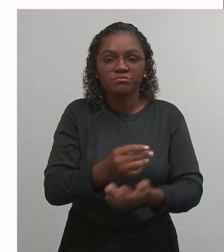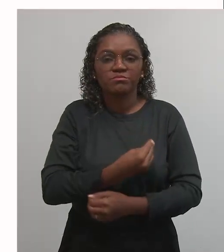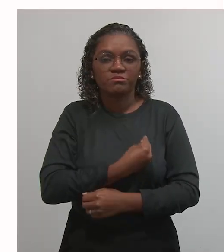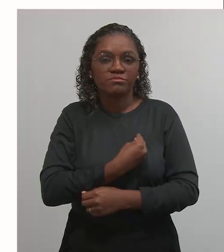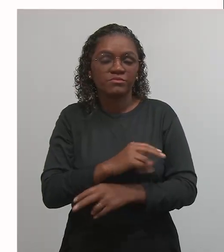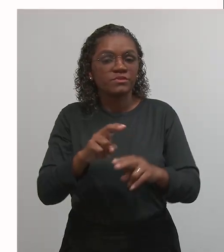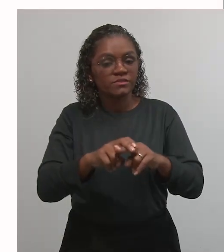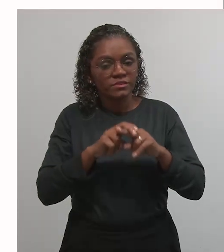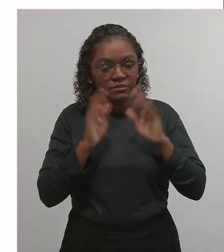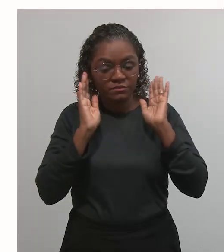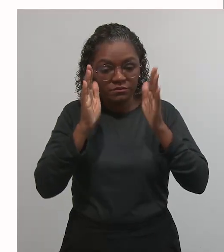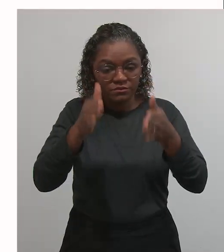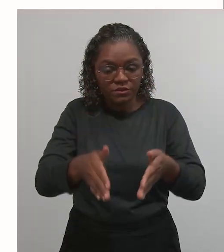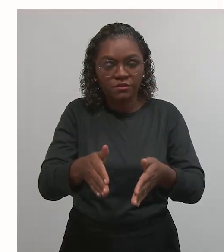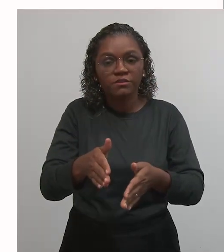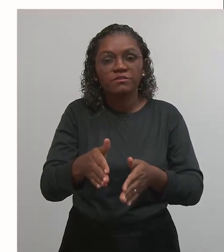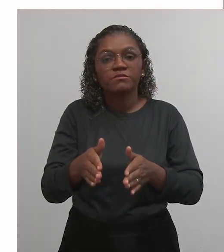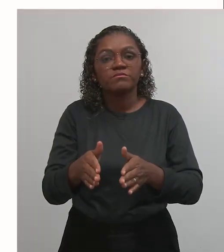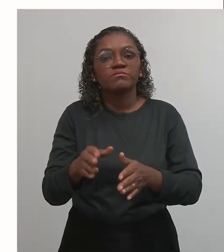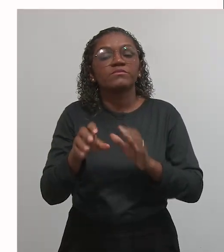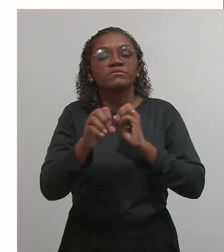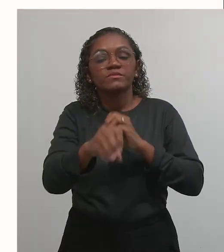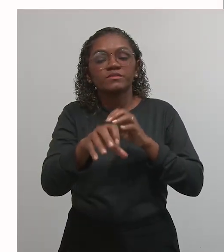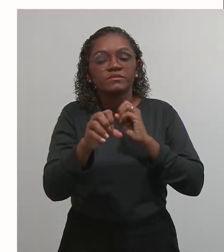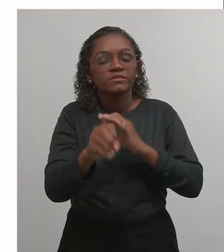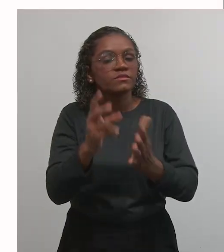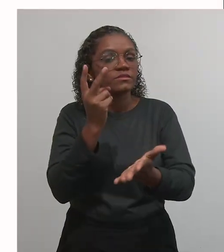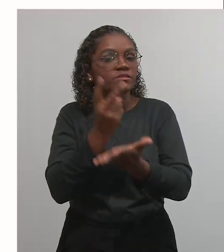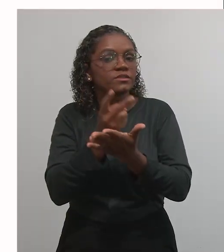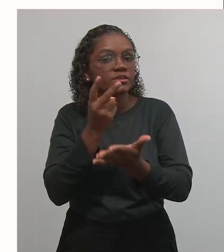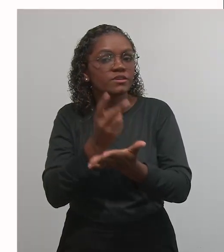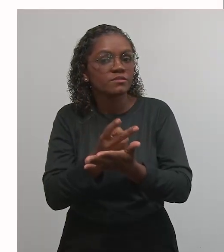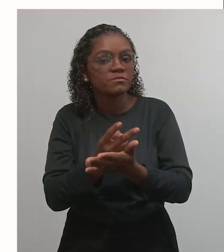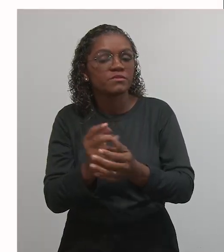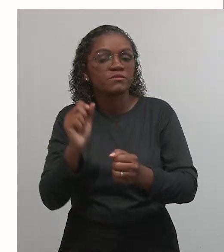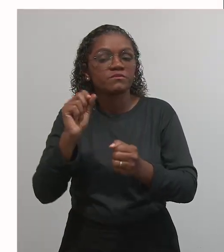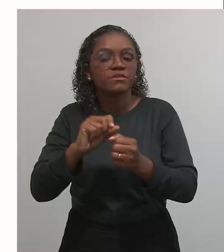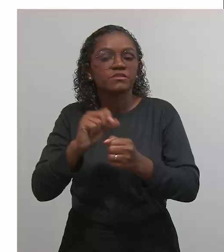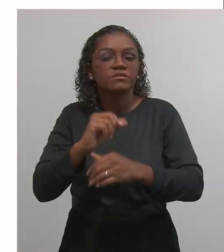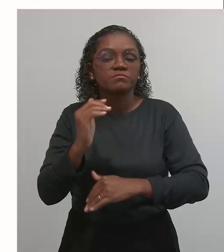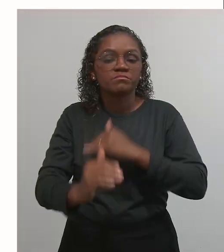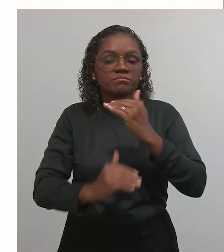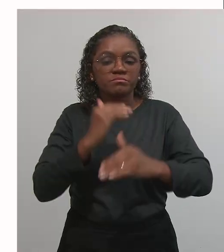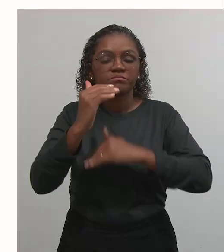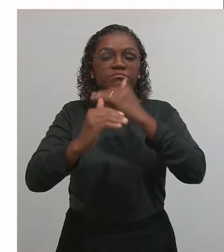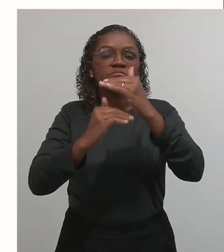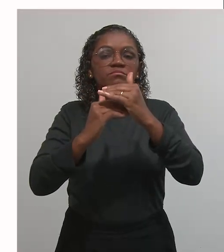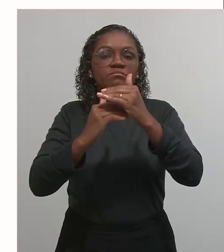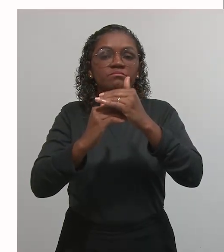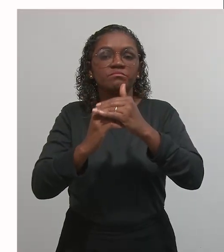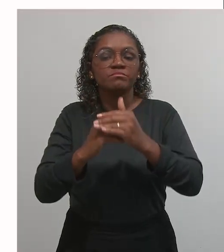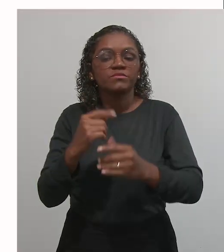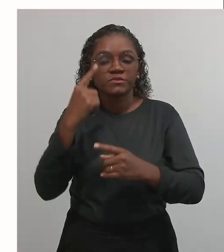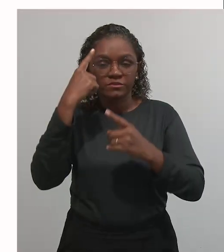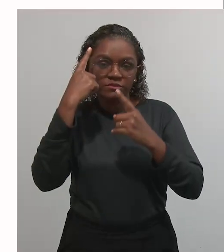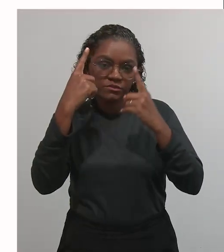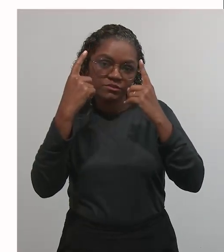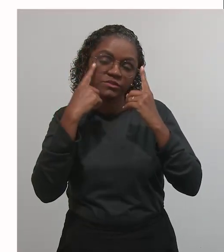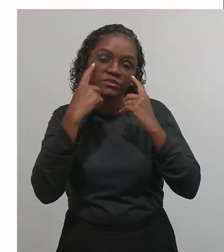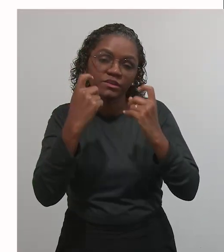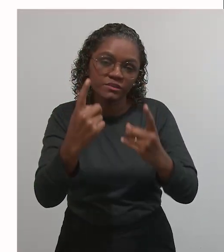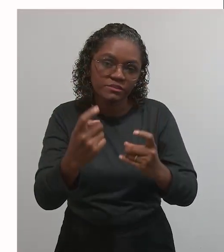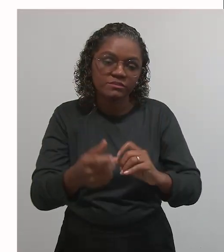educação, nesse sentido aí da histórico-crítica, ela sempre é uma reprodutora dos interesses